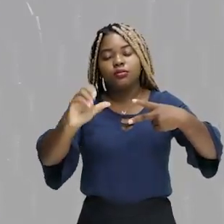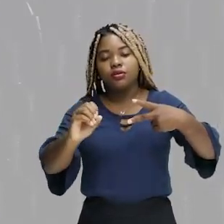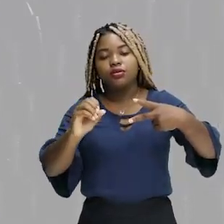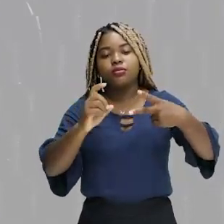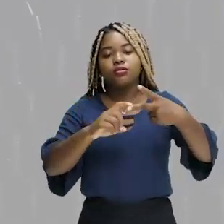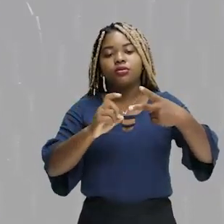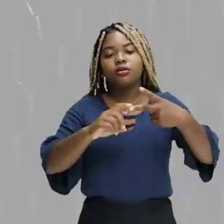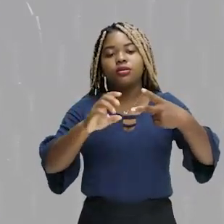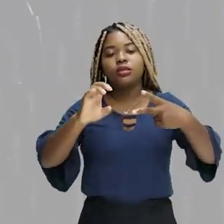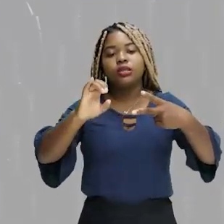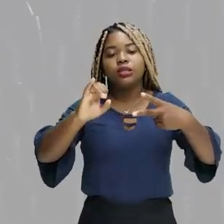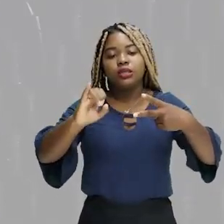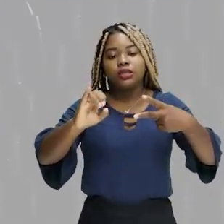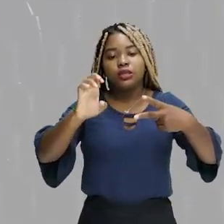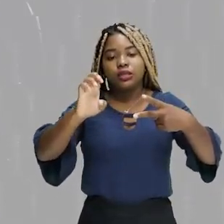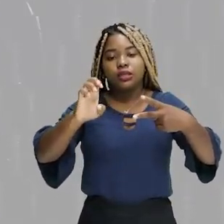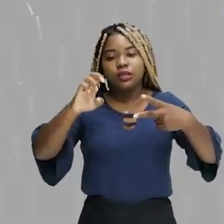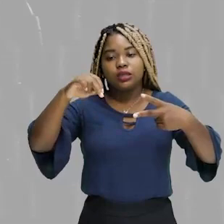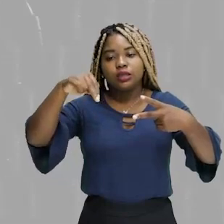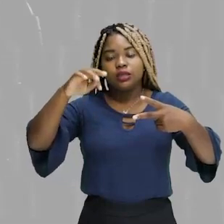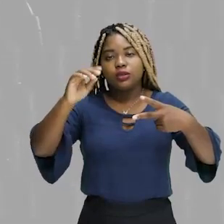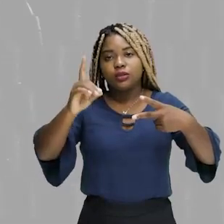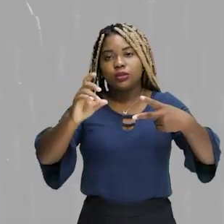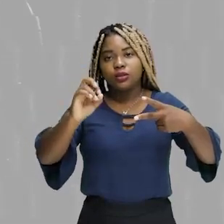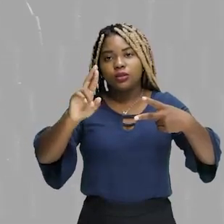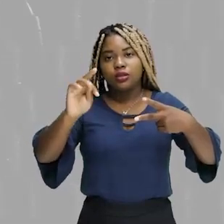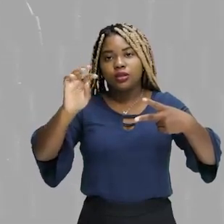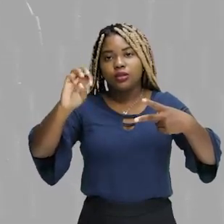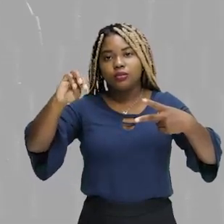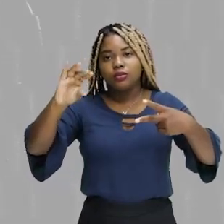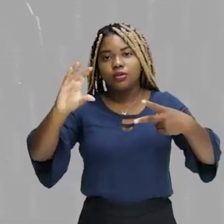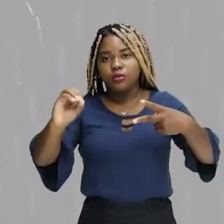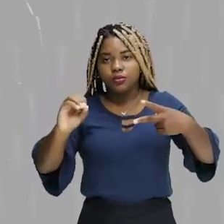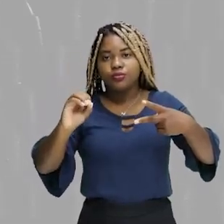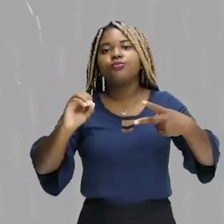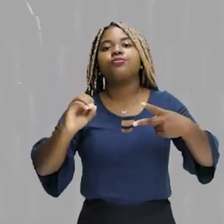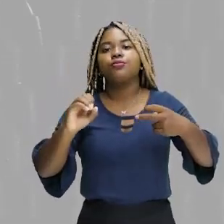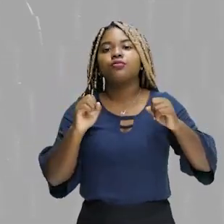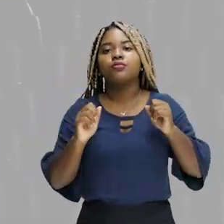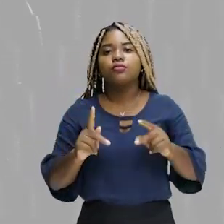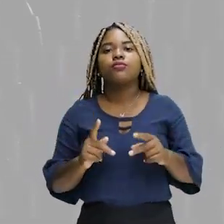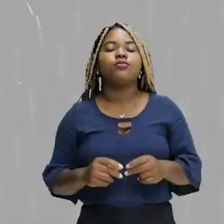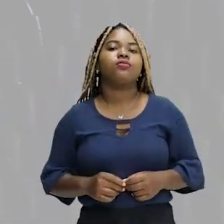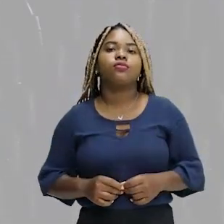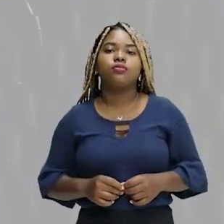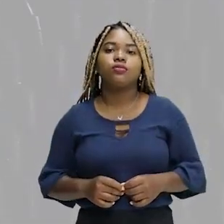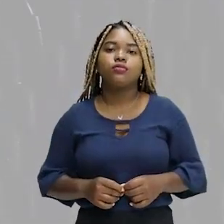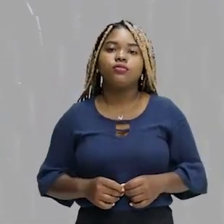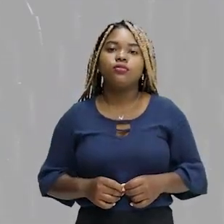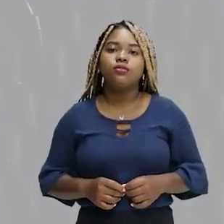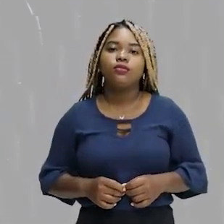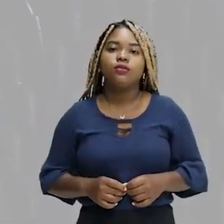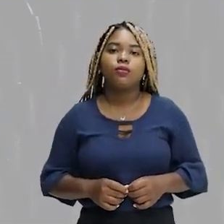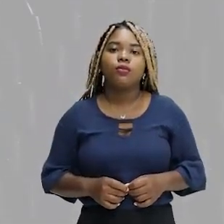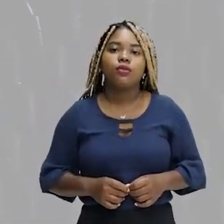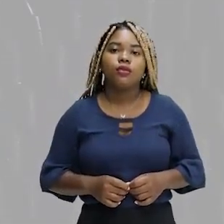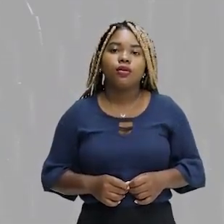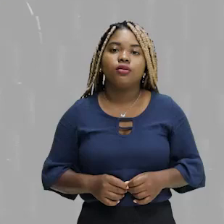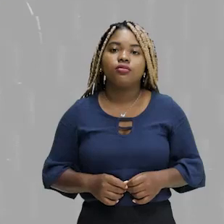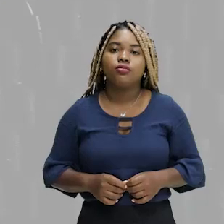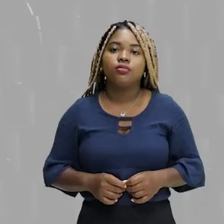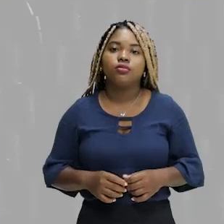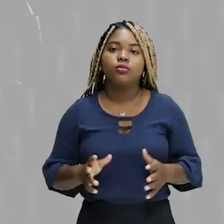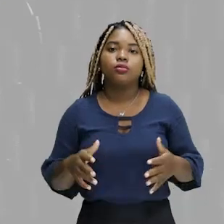conteúdo energético das substâncias. Então, em uma reação química, turma, estamos só recapitulando, a